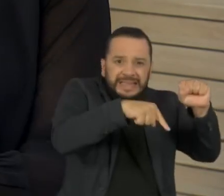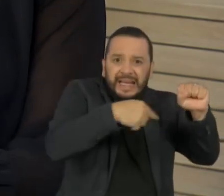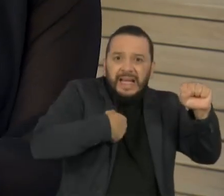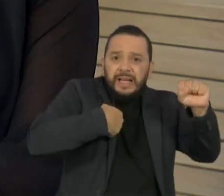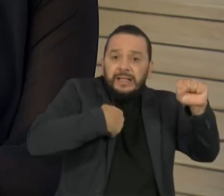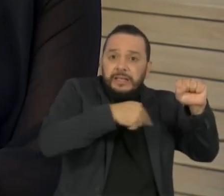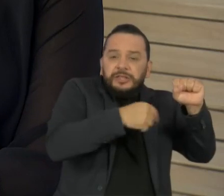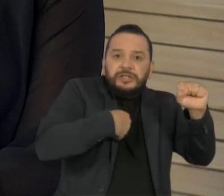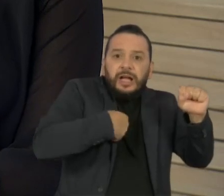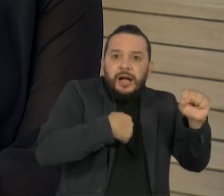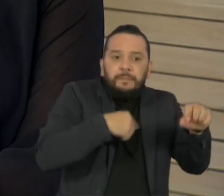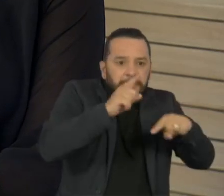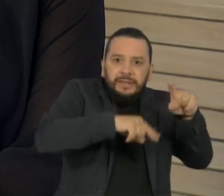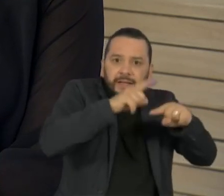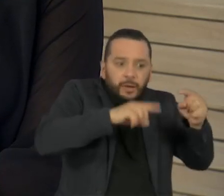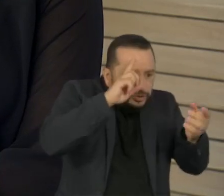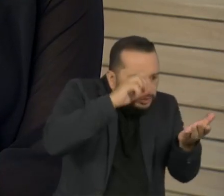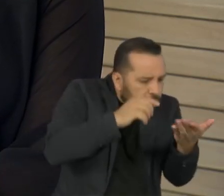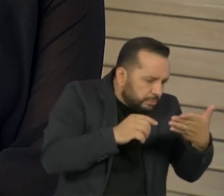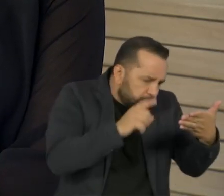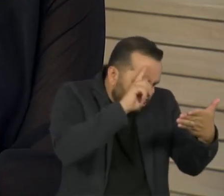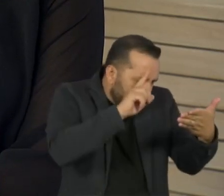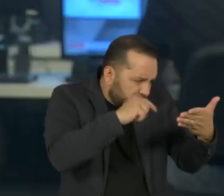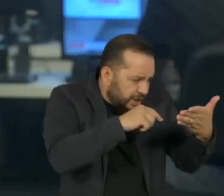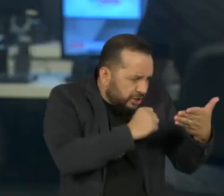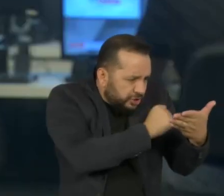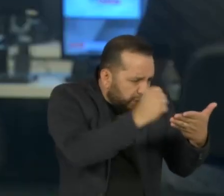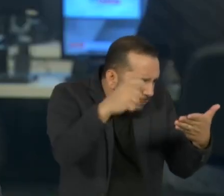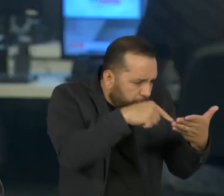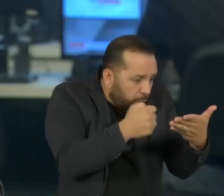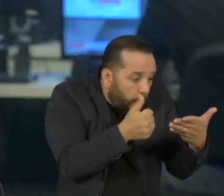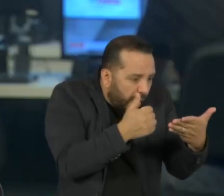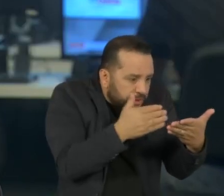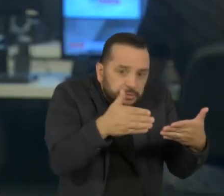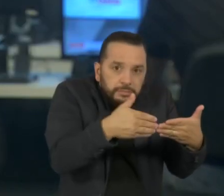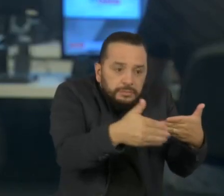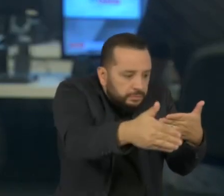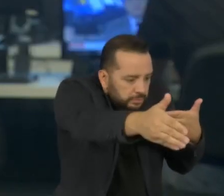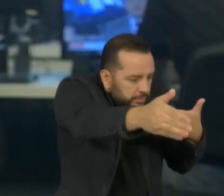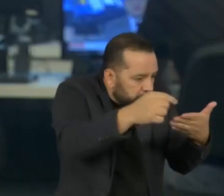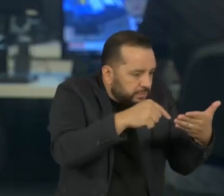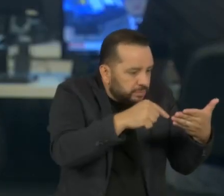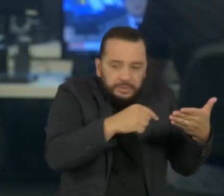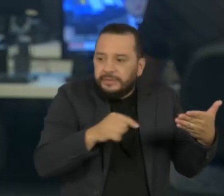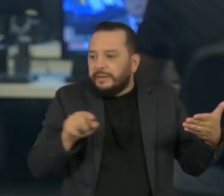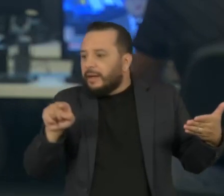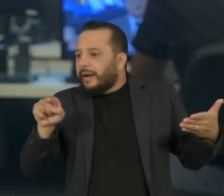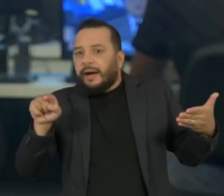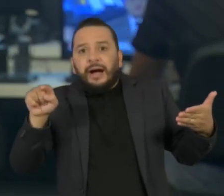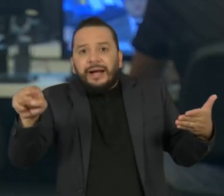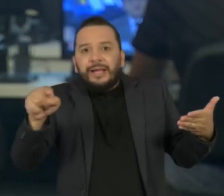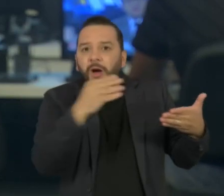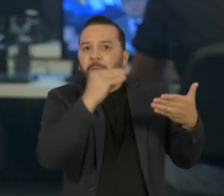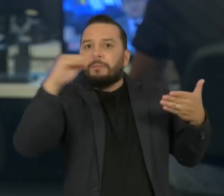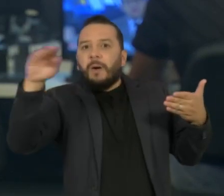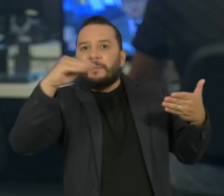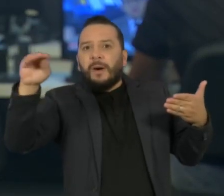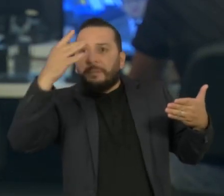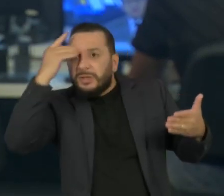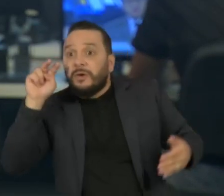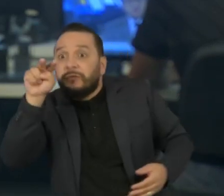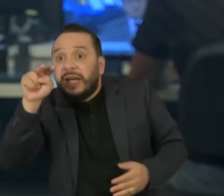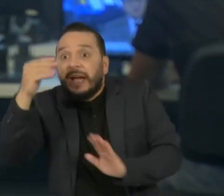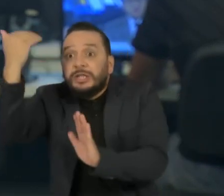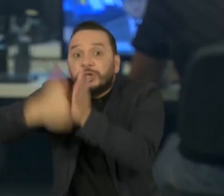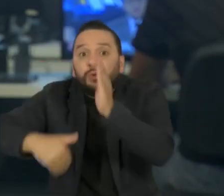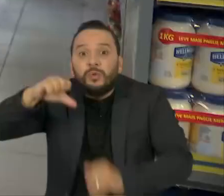e estabelecimentos onde eles podem ser vendidos. Assim, mercadorias que iriam para o lixo são compradas pelos consumidores com descontos que chegam